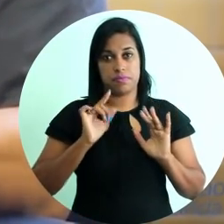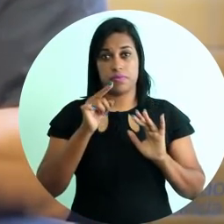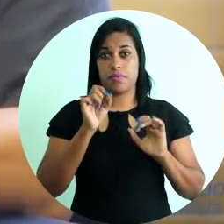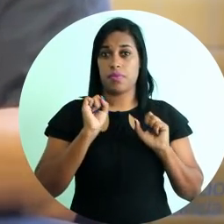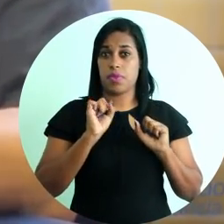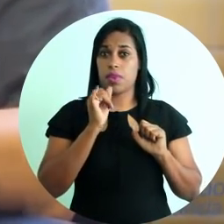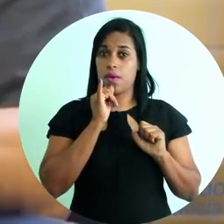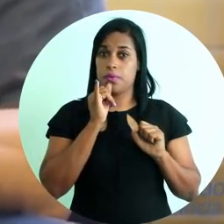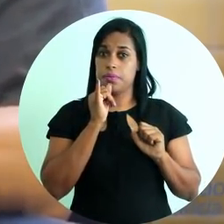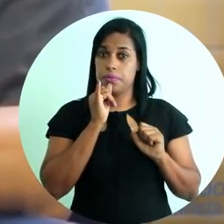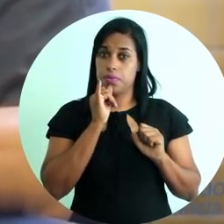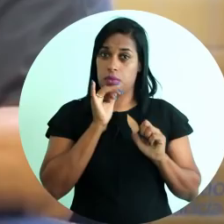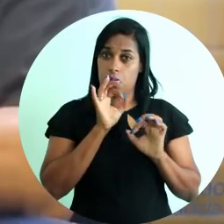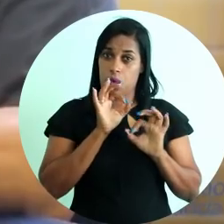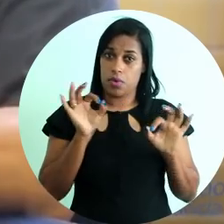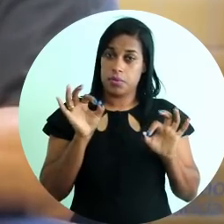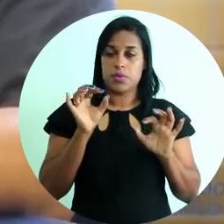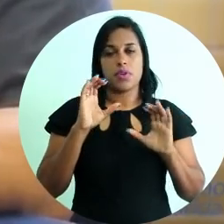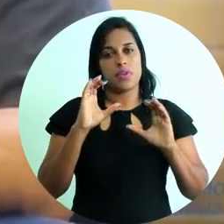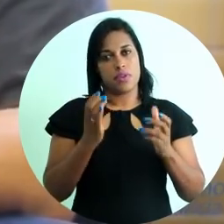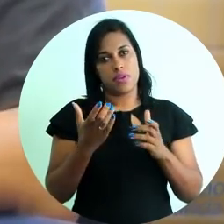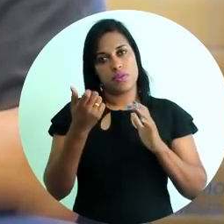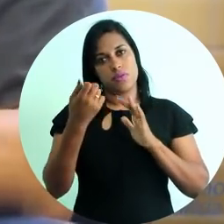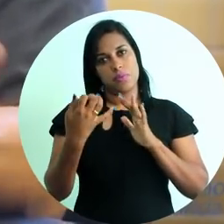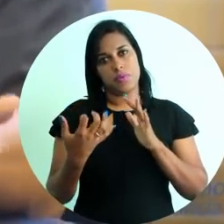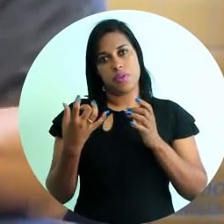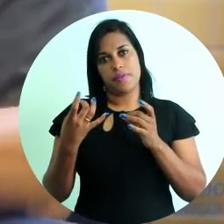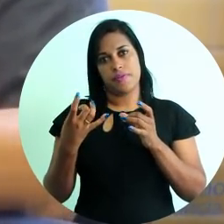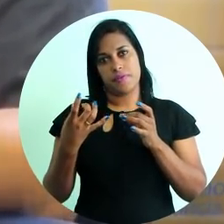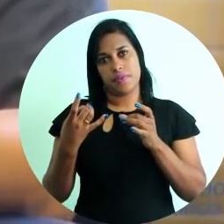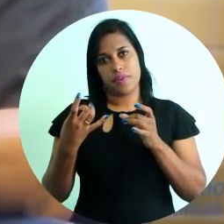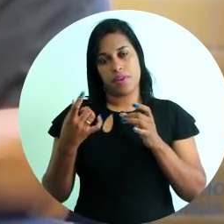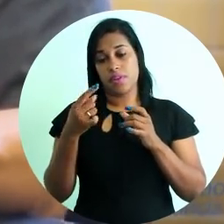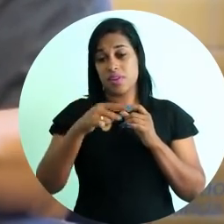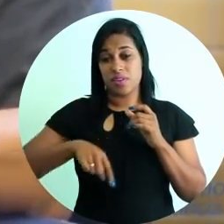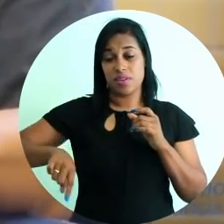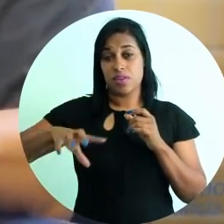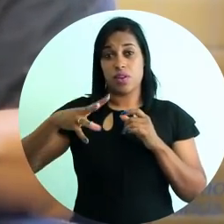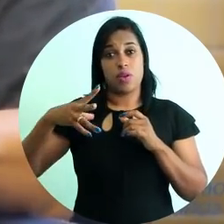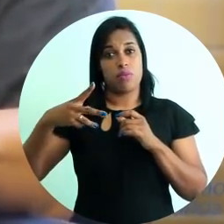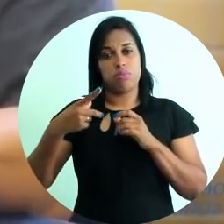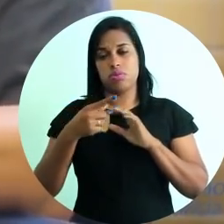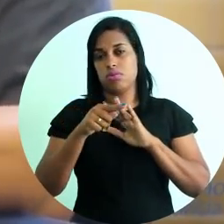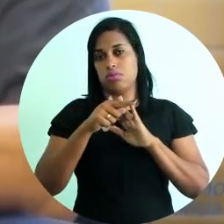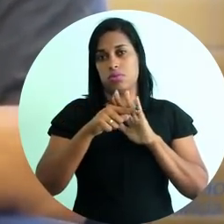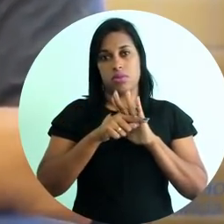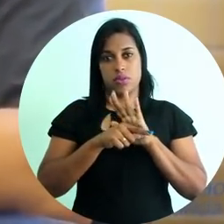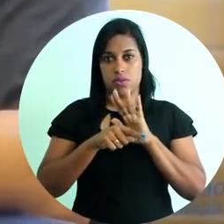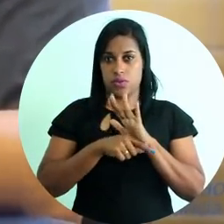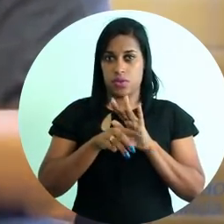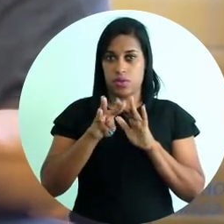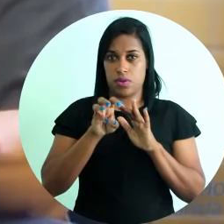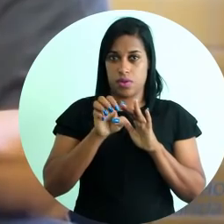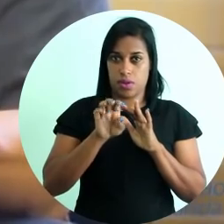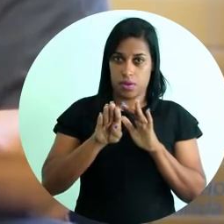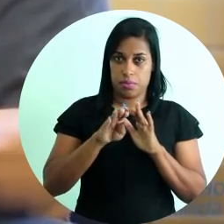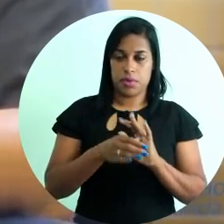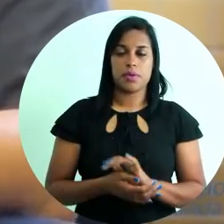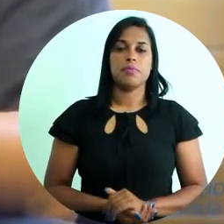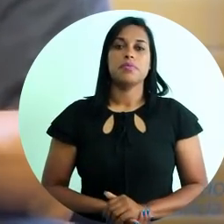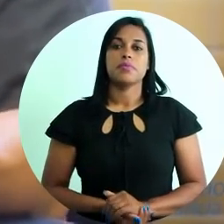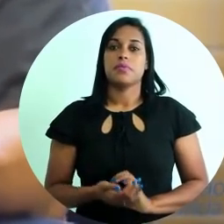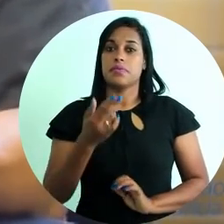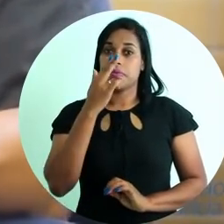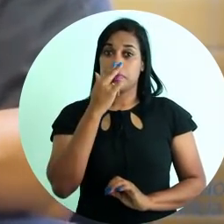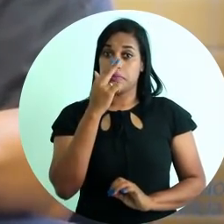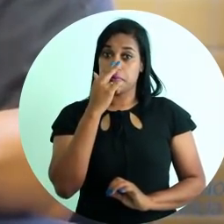poderia fazer, por exemplo, para otimizar? Claro que eu falei sobre vendas, mas isso se aplica de maneira geral a qualquer projeto relacionado com a web. Até mesmo, por